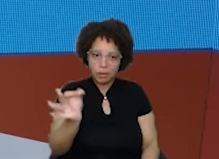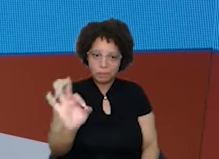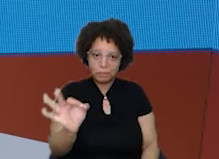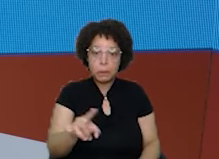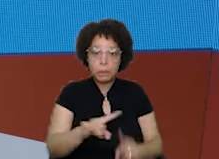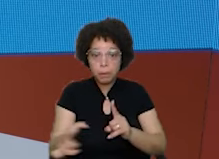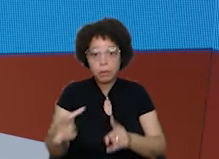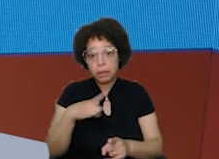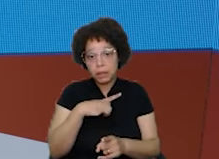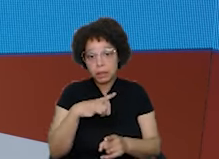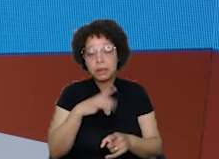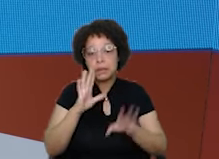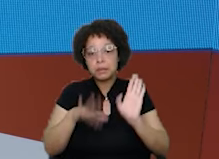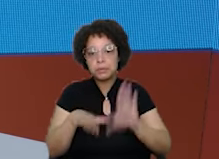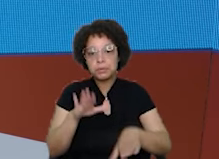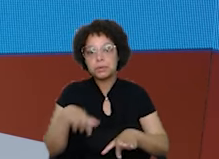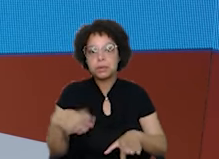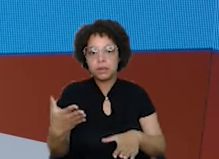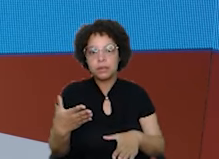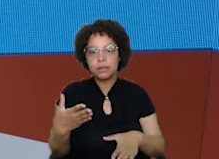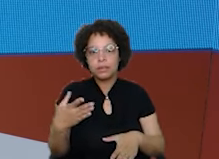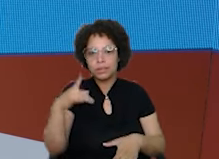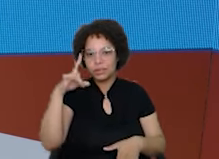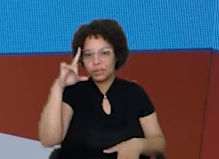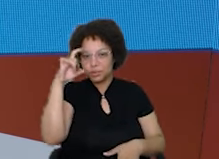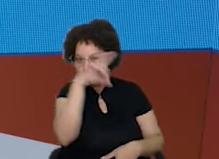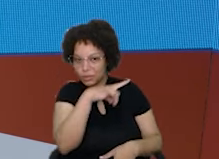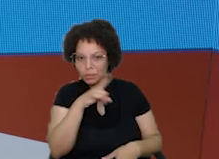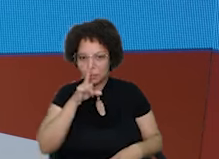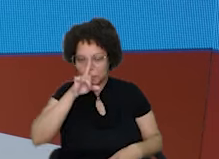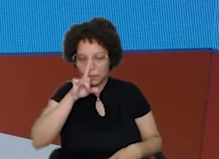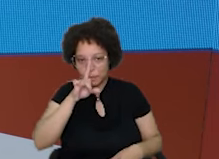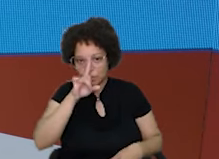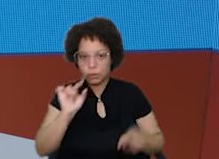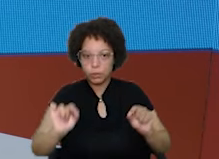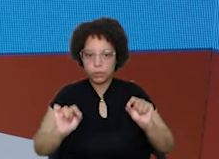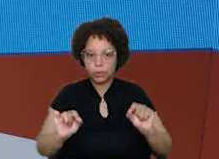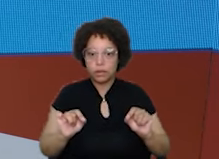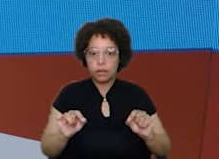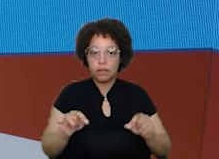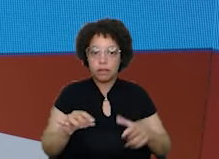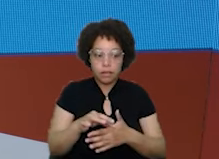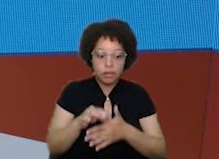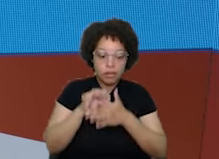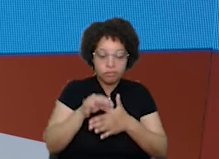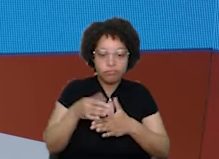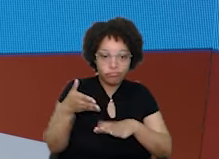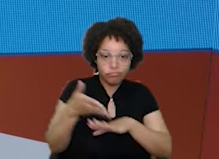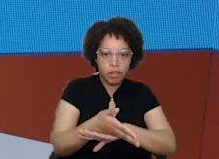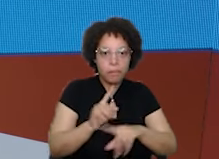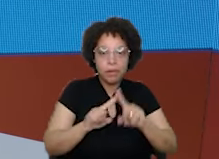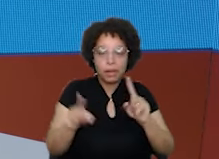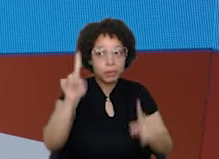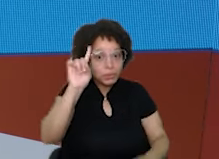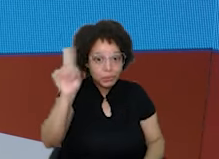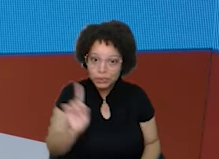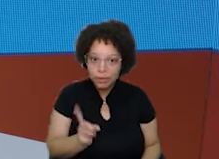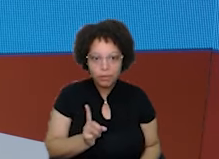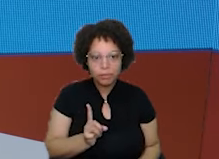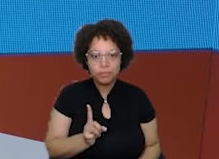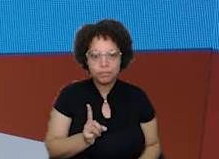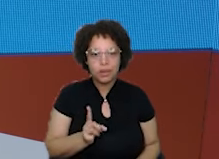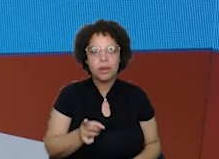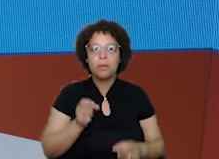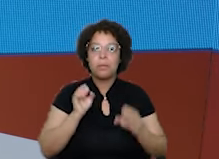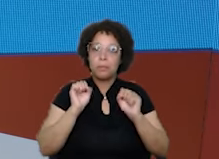uma uma situação muito inclusive que é você estar presente e nem saber disso né legal porque pode ser